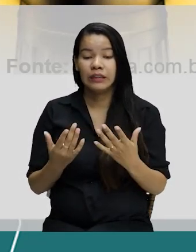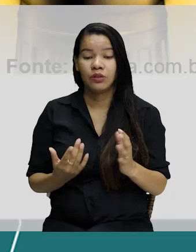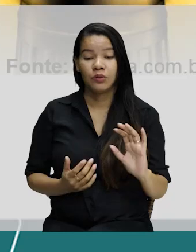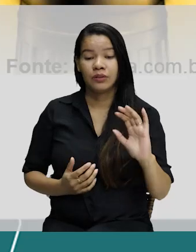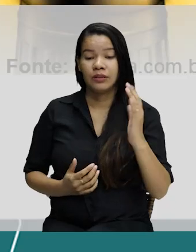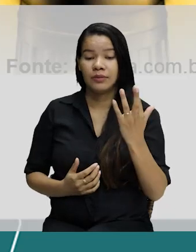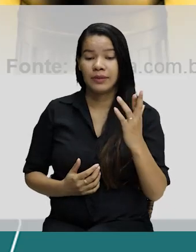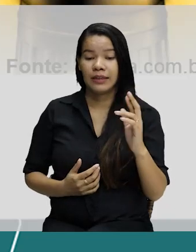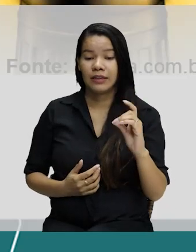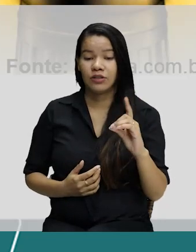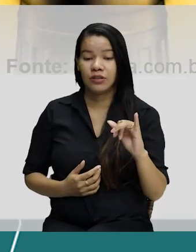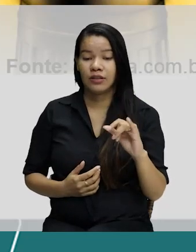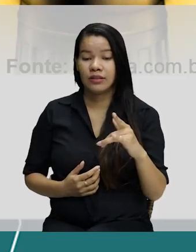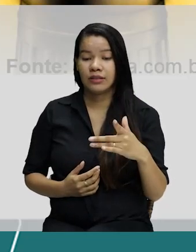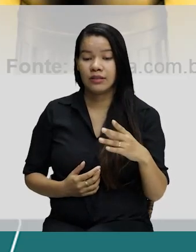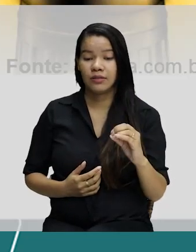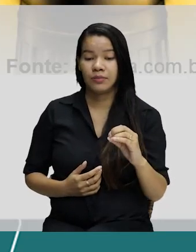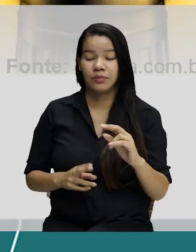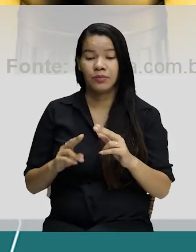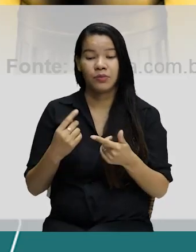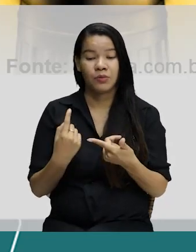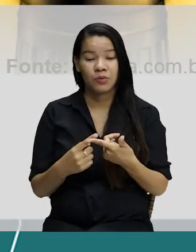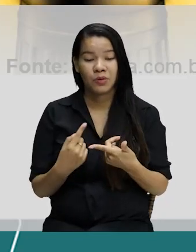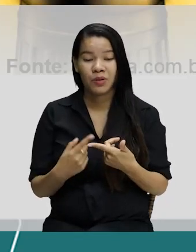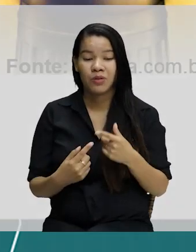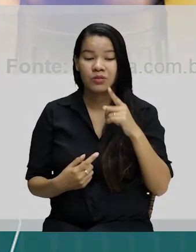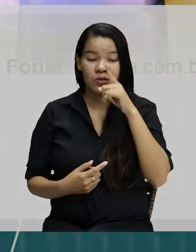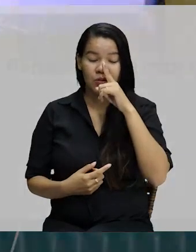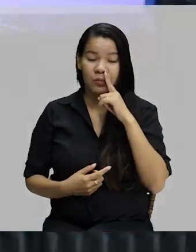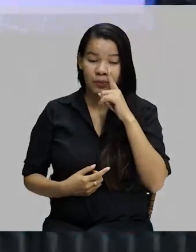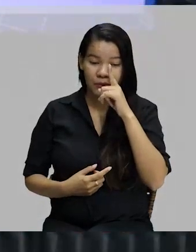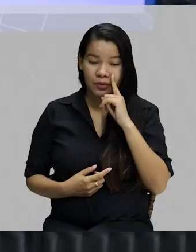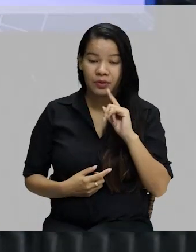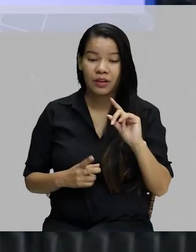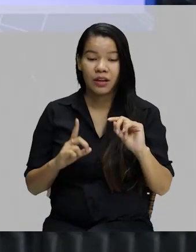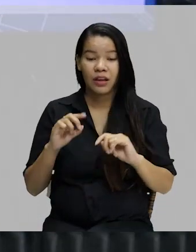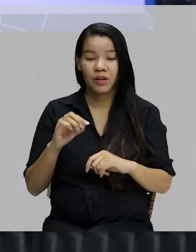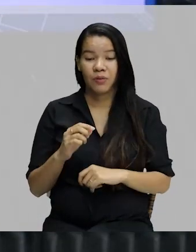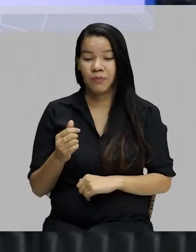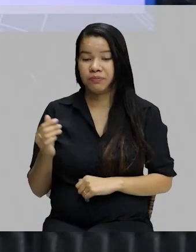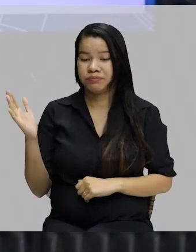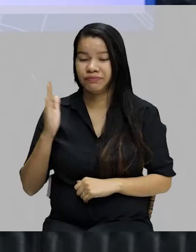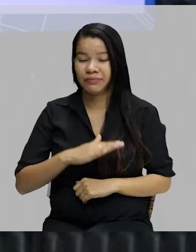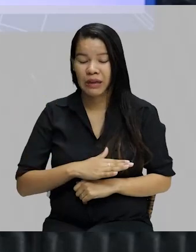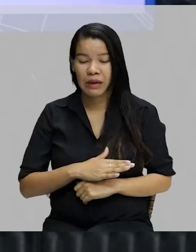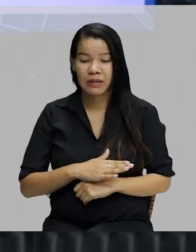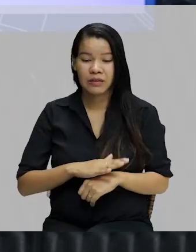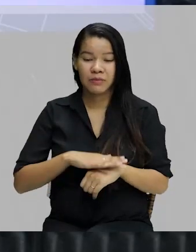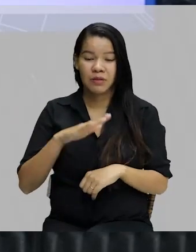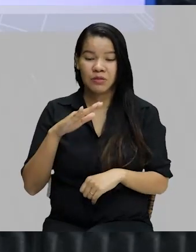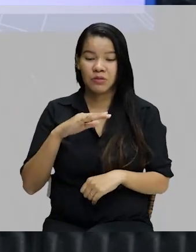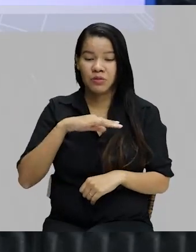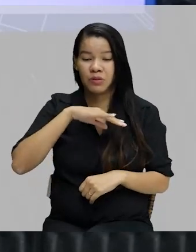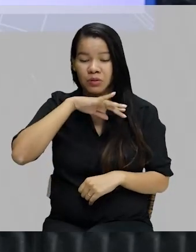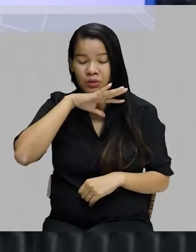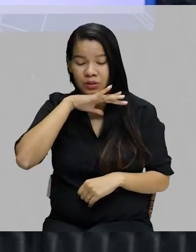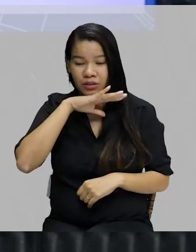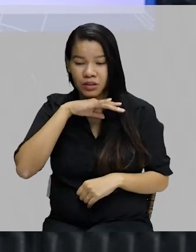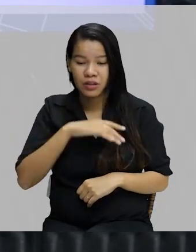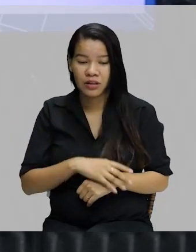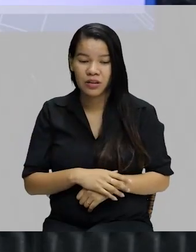grau de periculosidade, é considerado o pior tipo de poluição. Os